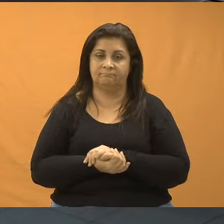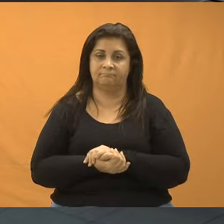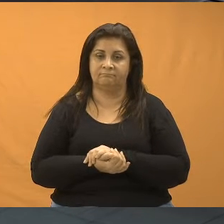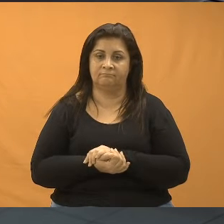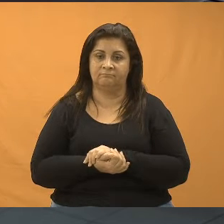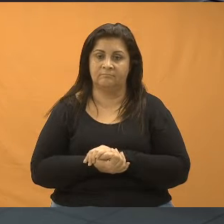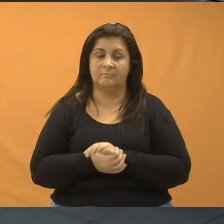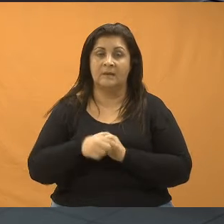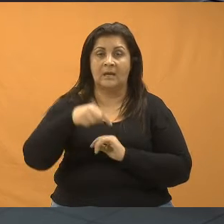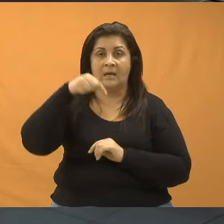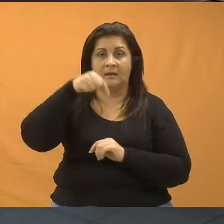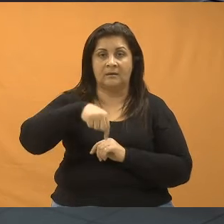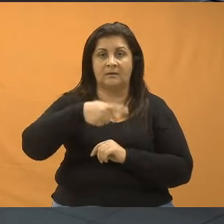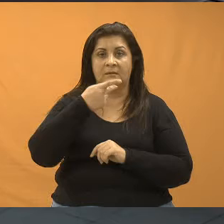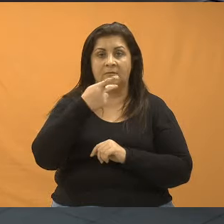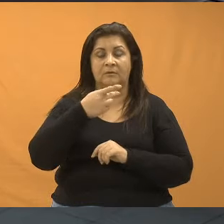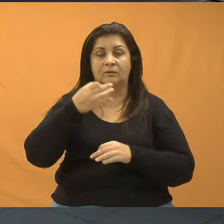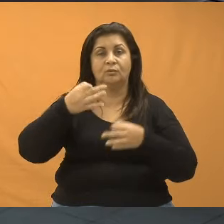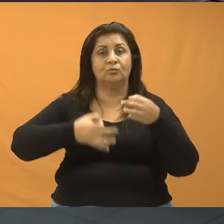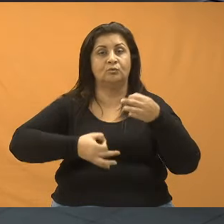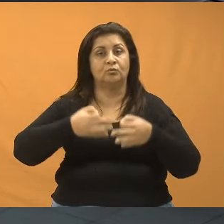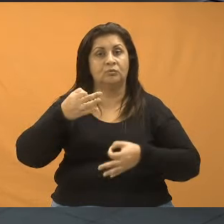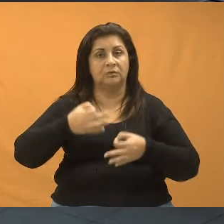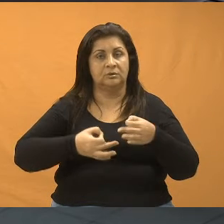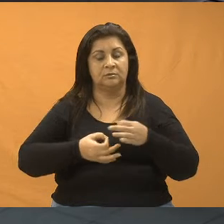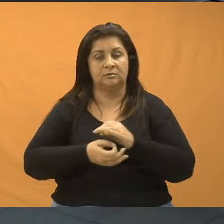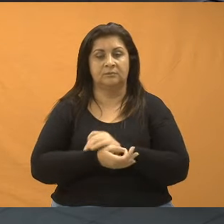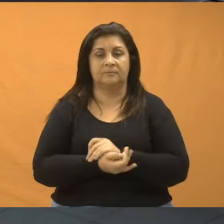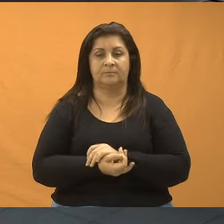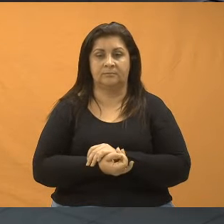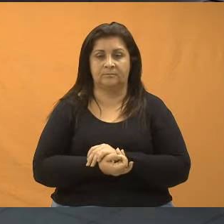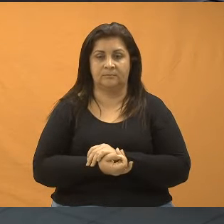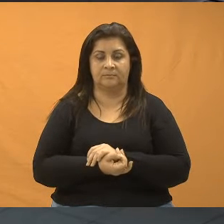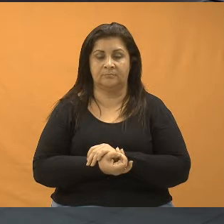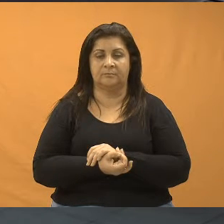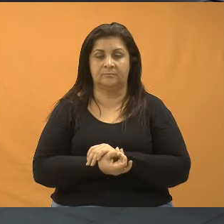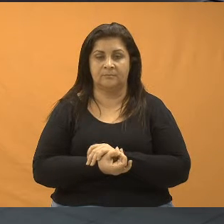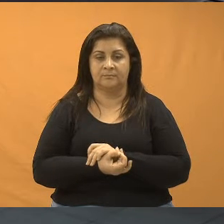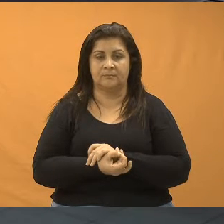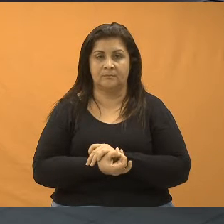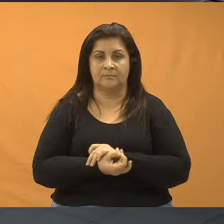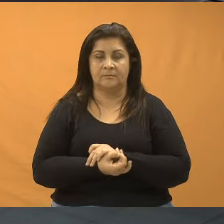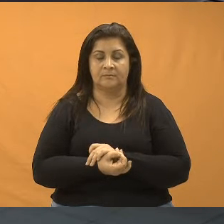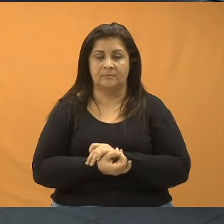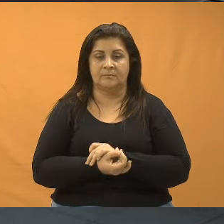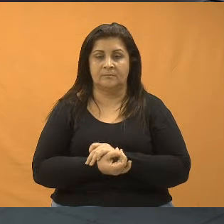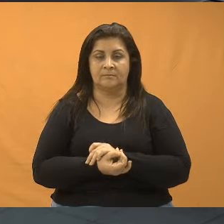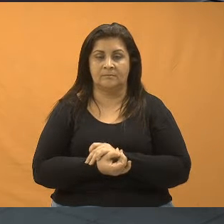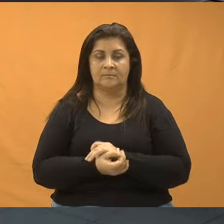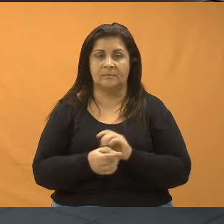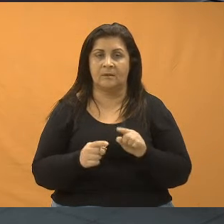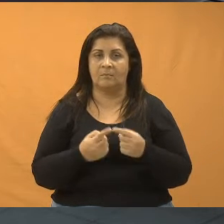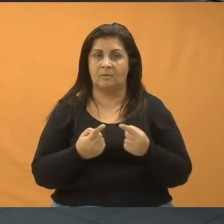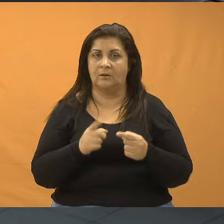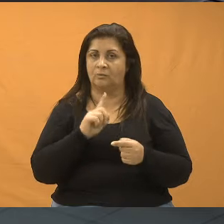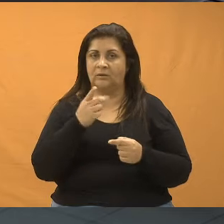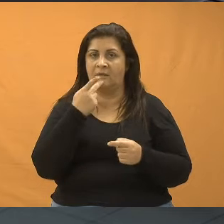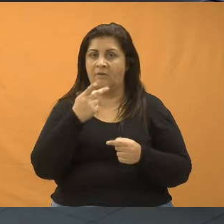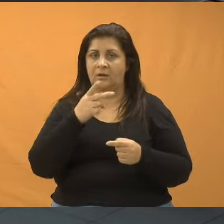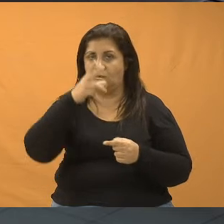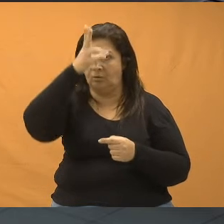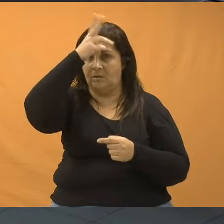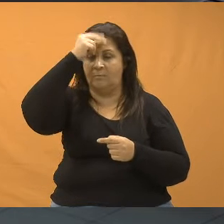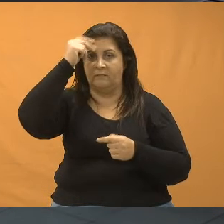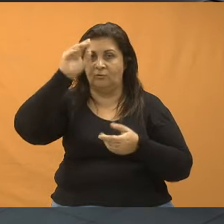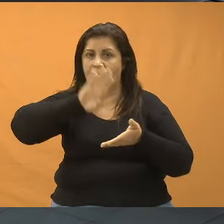questão jurídica, da questão da intervenção judicial que foi feita, mas em momento nenhum a gente está questionando a